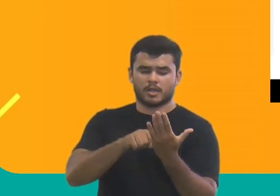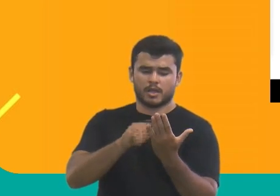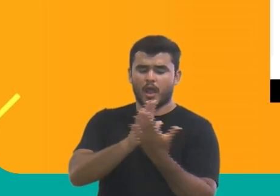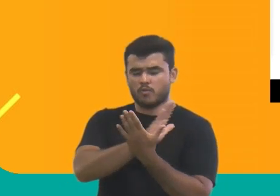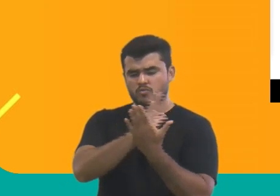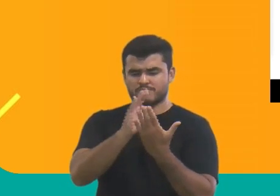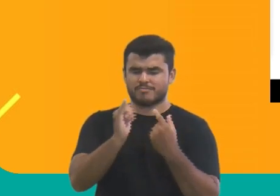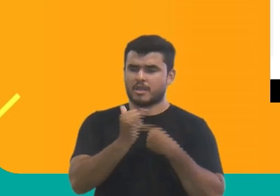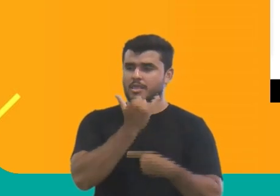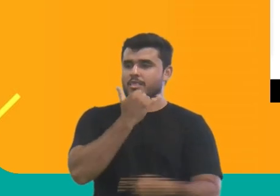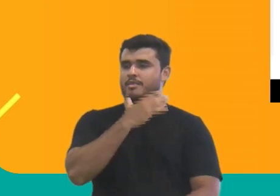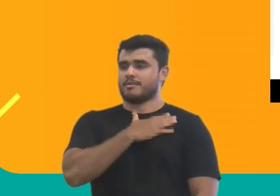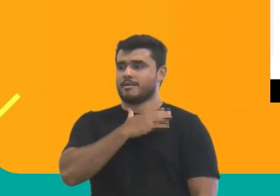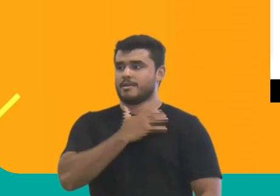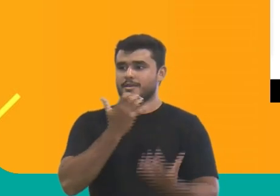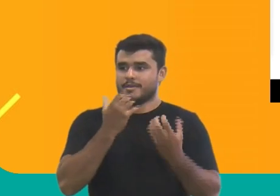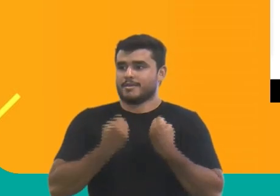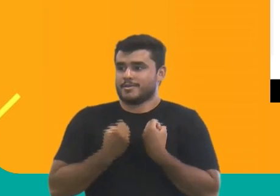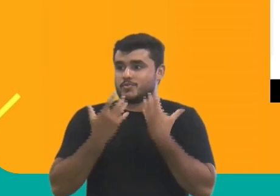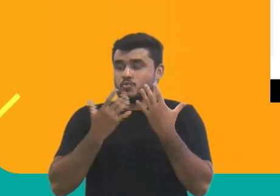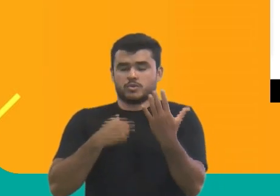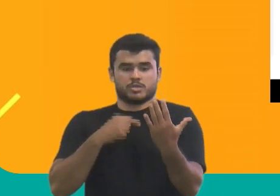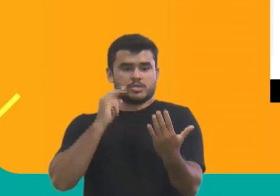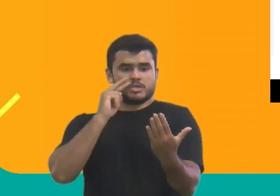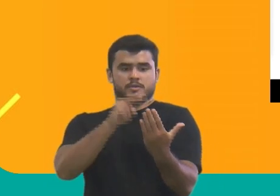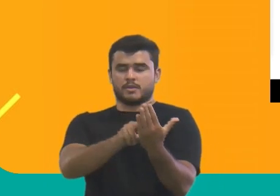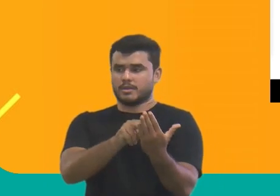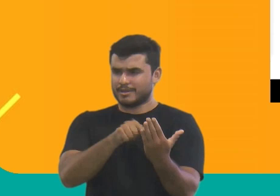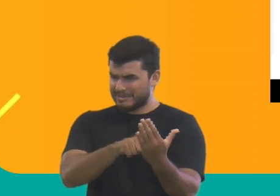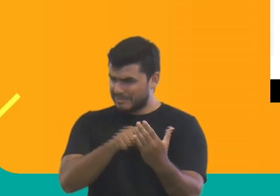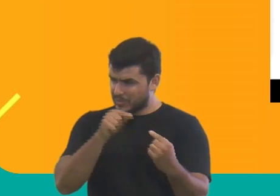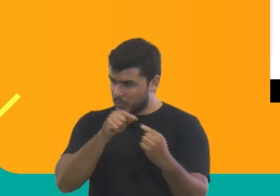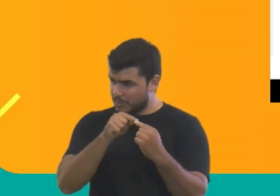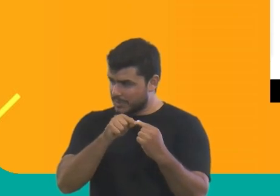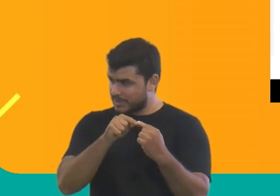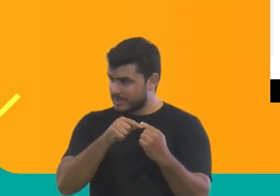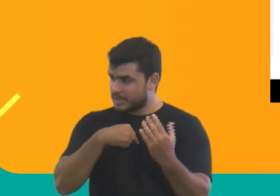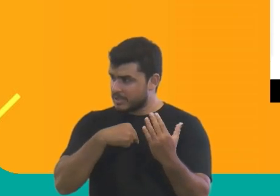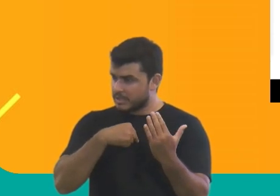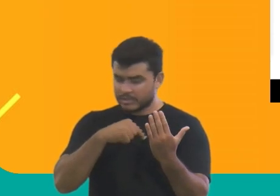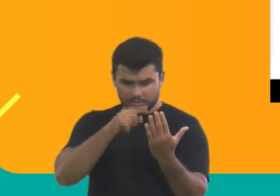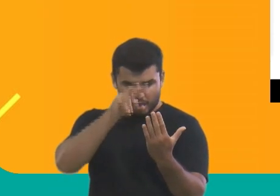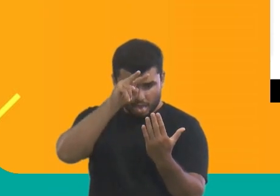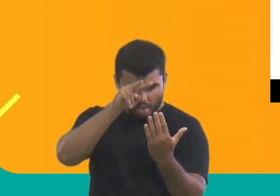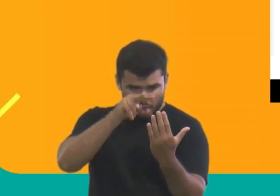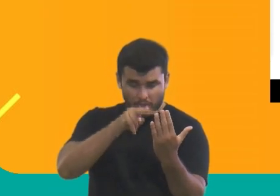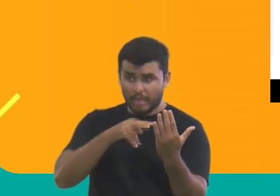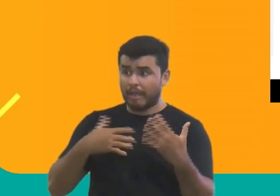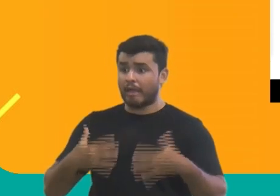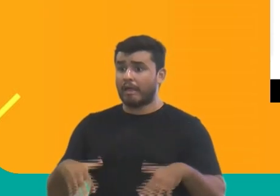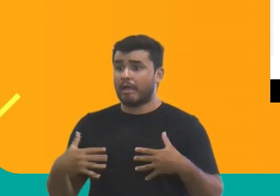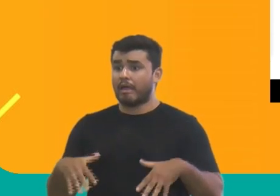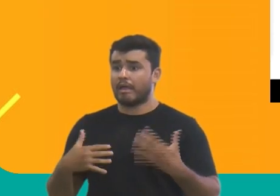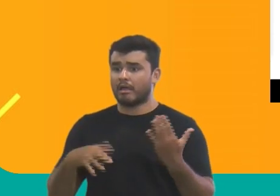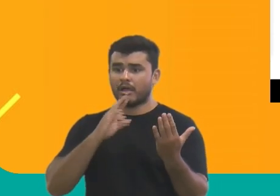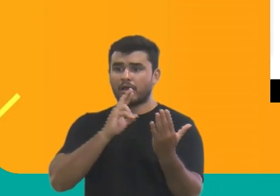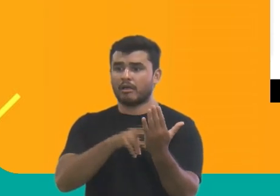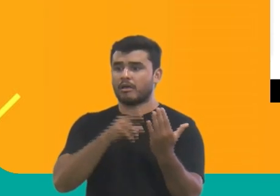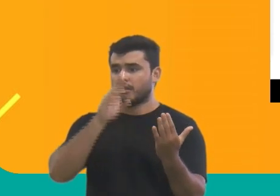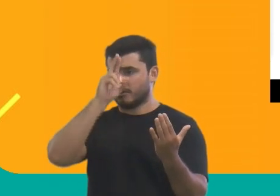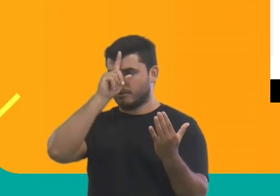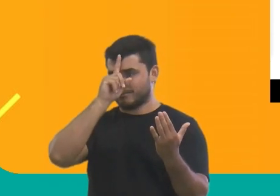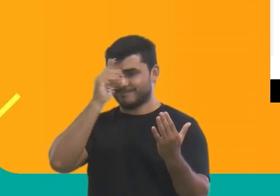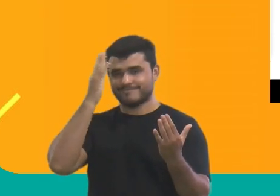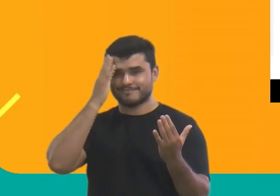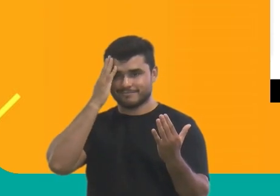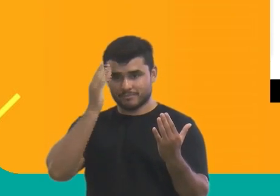amedrontar, para assustar. Não caia nessa. Verifique quais são as informações